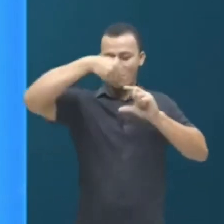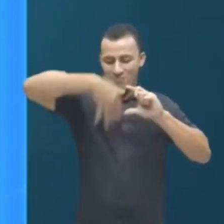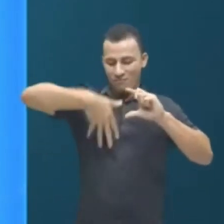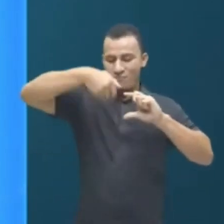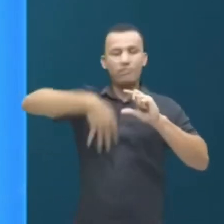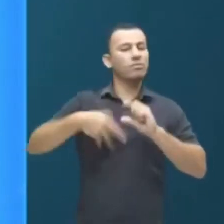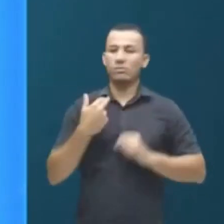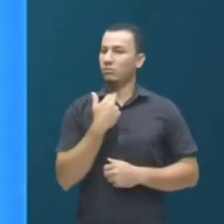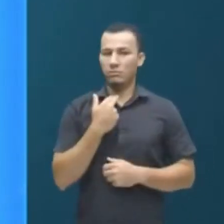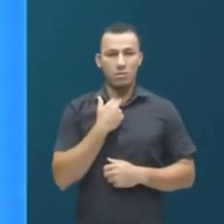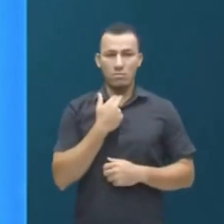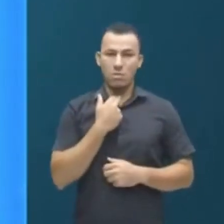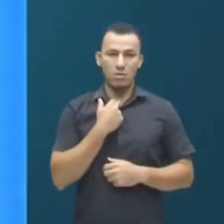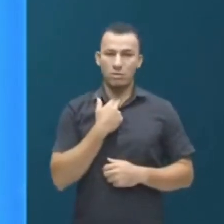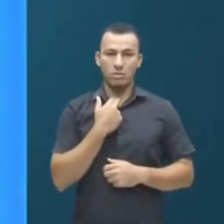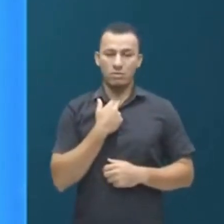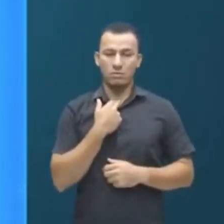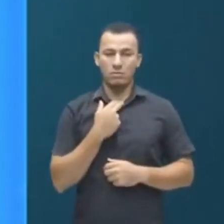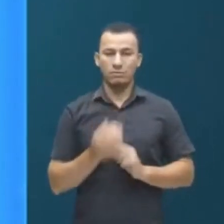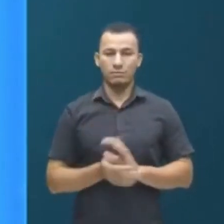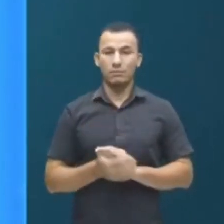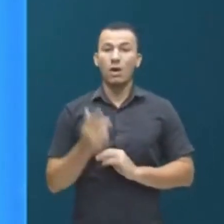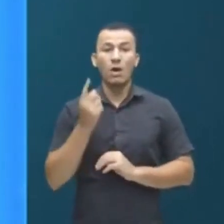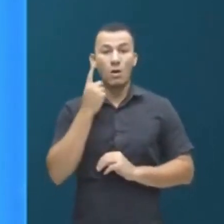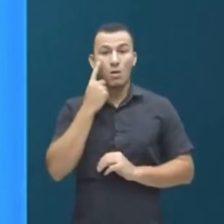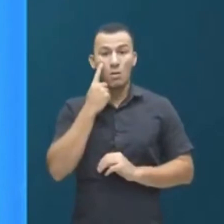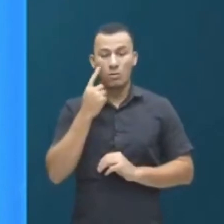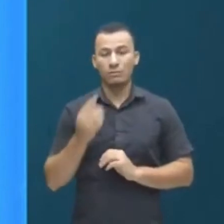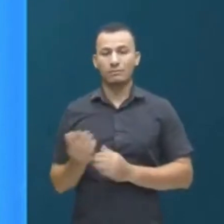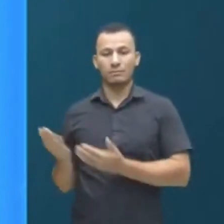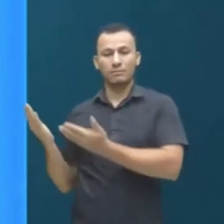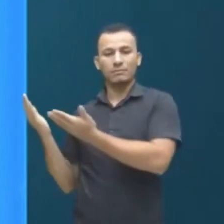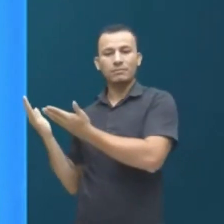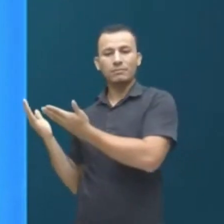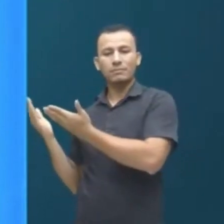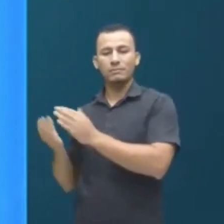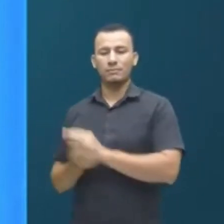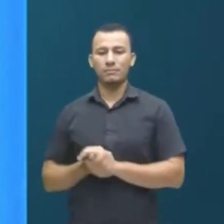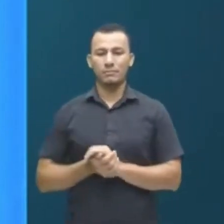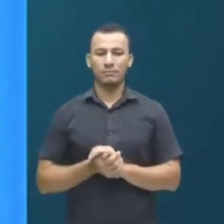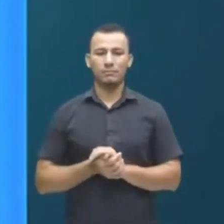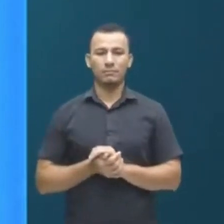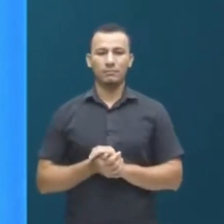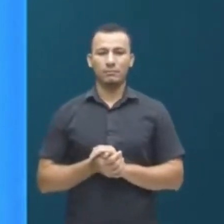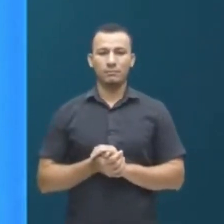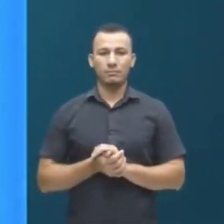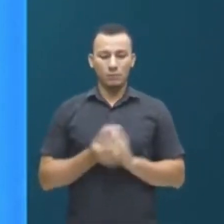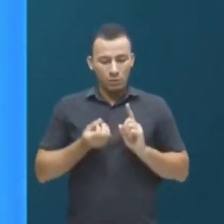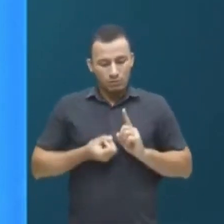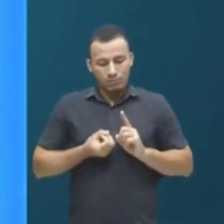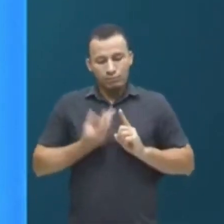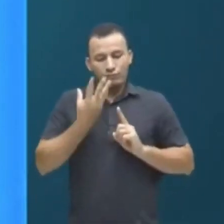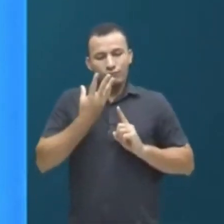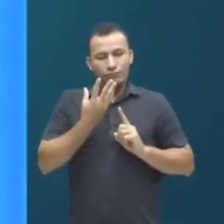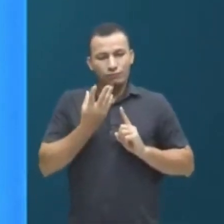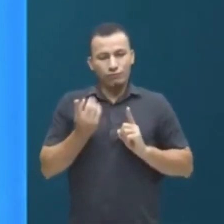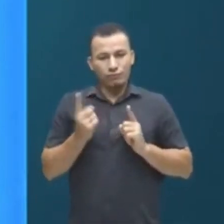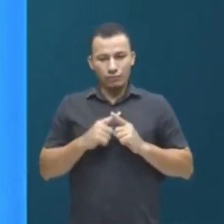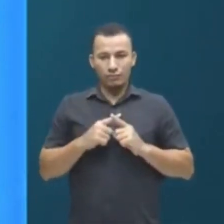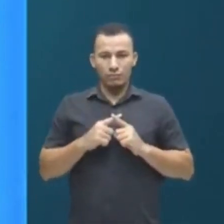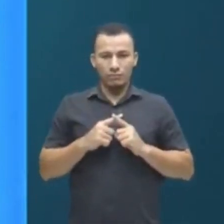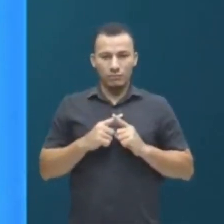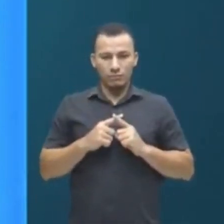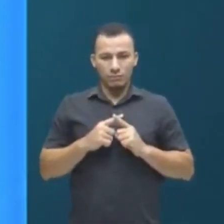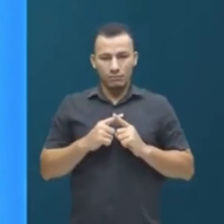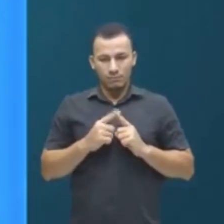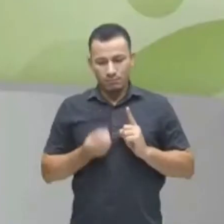poder esse sangue não retornar. Vamos lá outra vez. Vocês estão vendo? que as válvulas abrem e fecham?